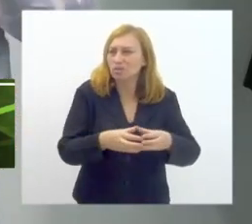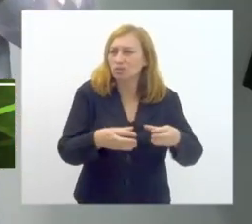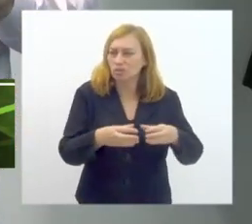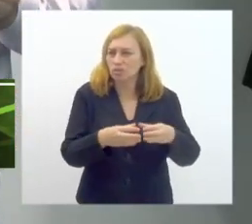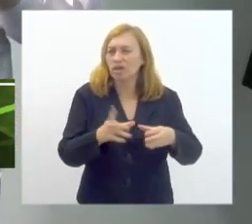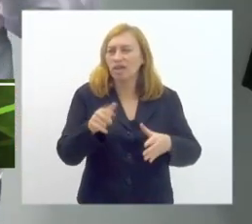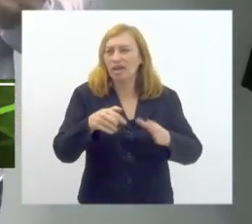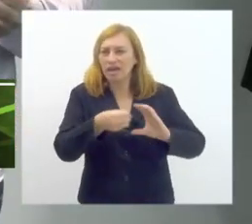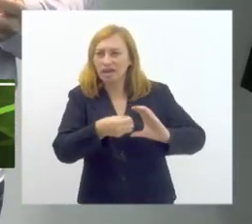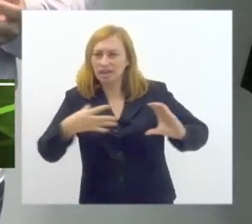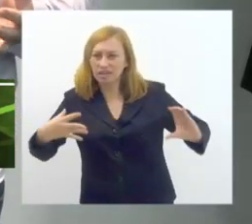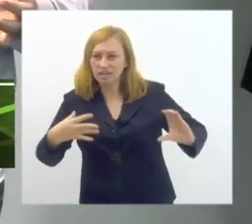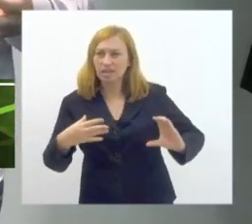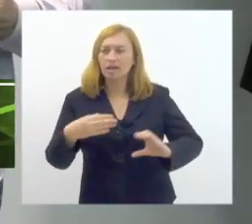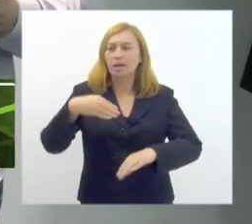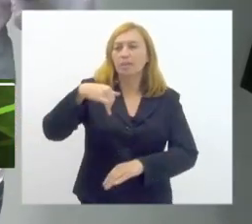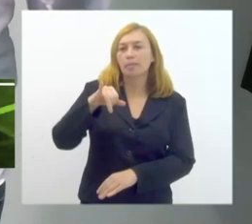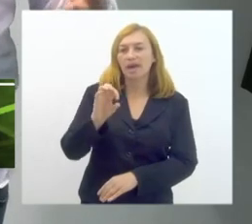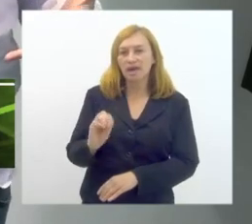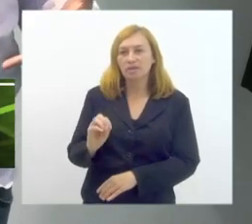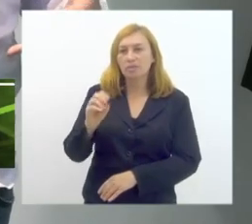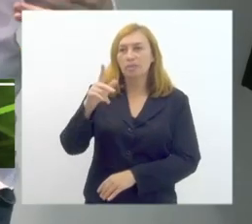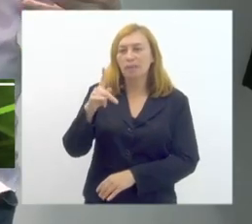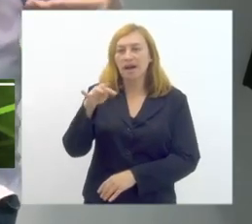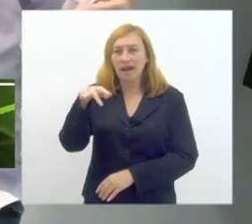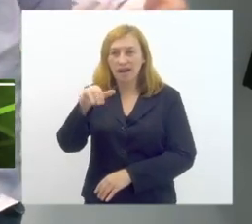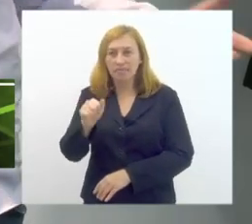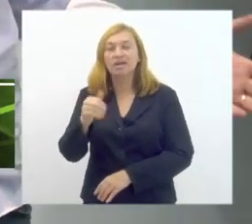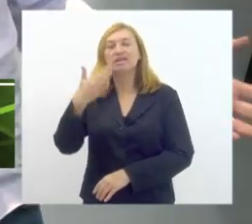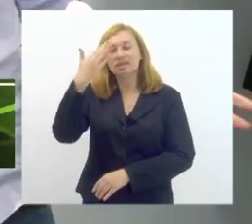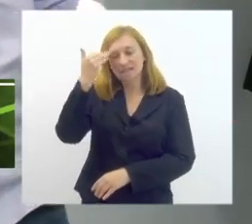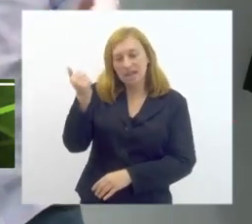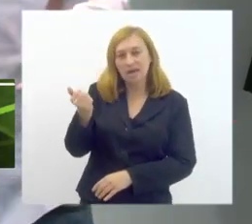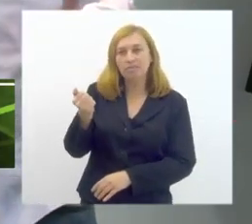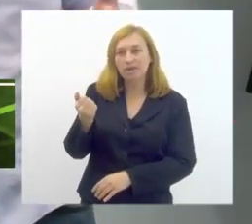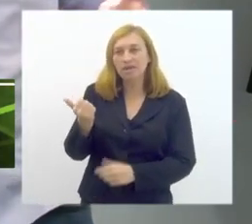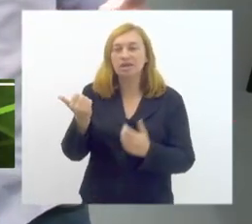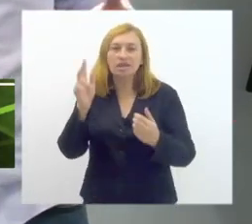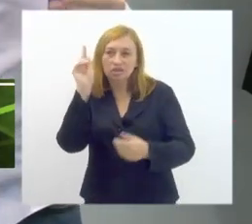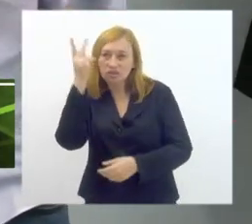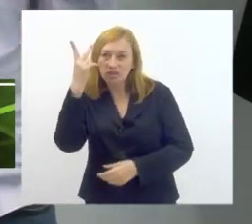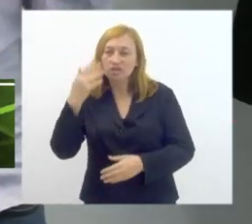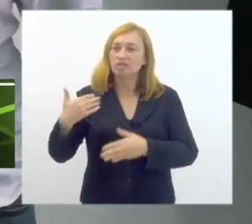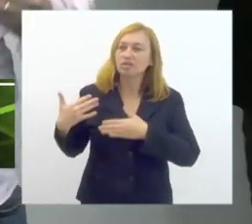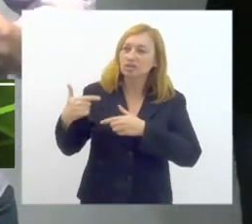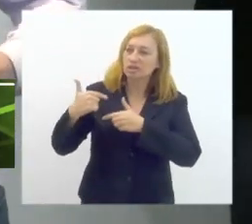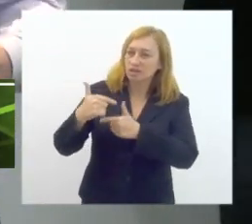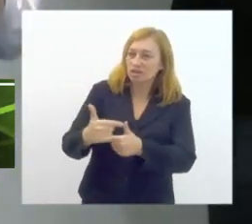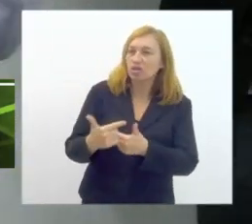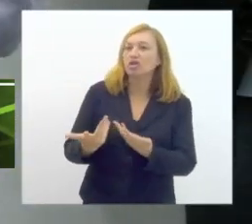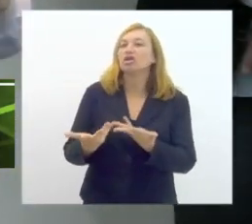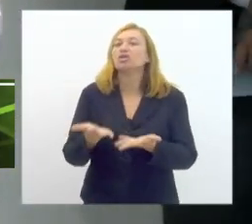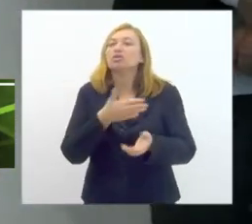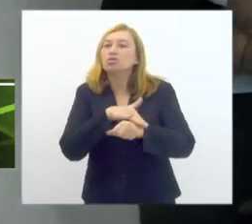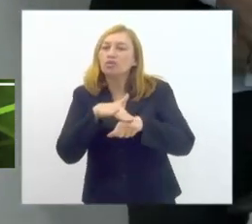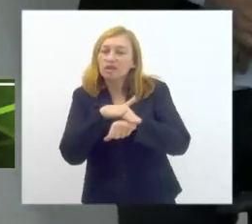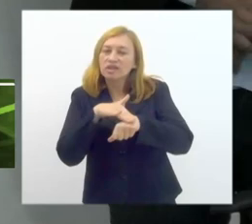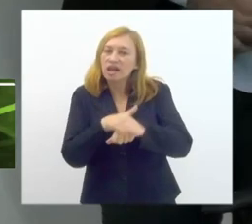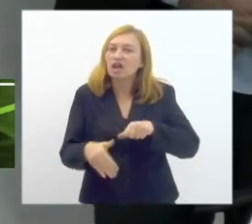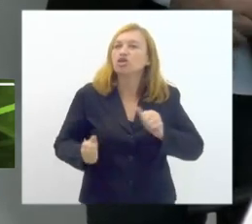da região do Médio Paraíba. Para quem conhece a região, sabe que, historicamente, a gente tem essa trajetória de sempre conversar